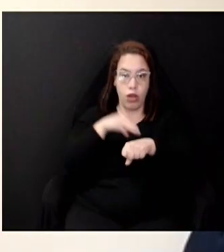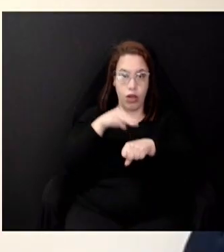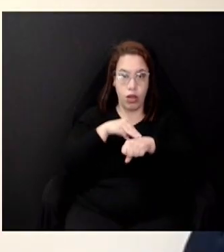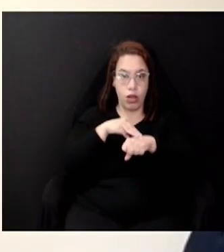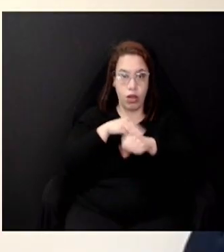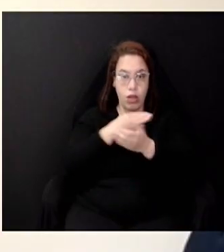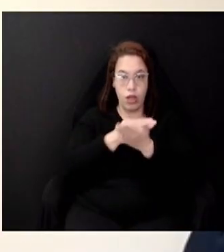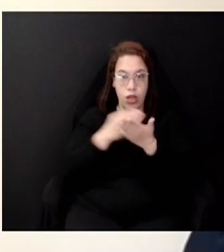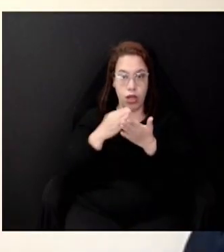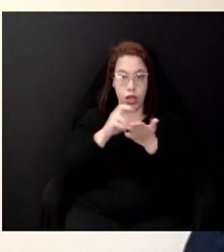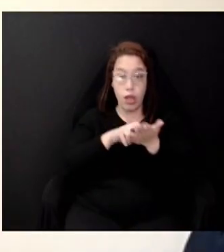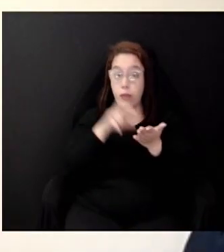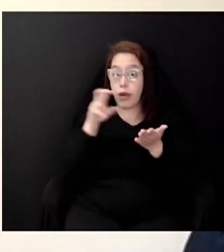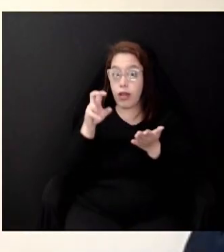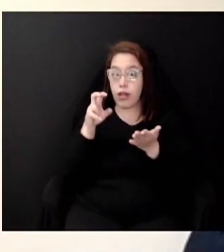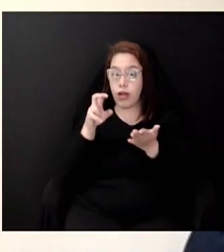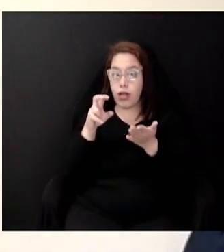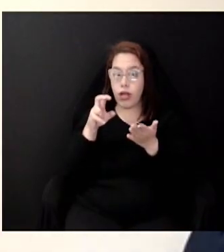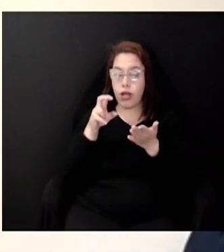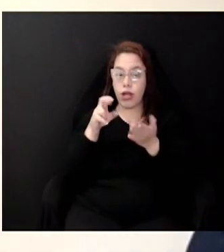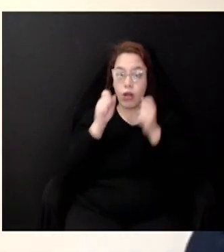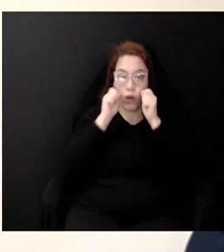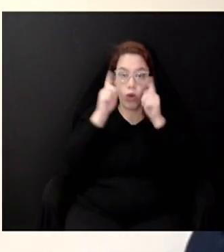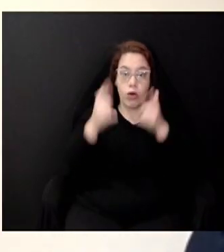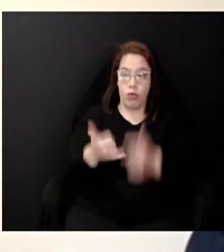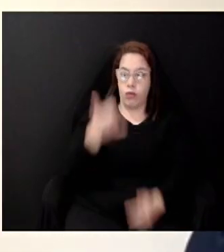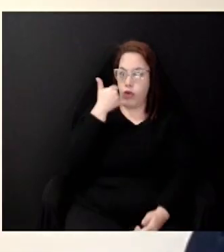manhã, né? Tem gente que acorda e pega o celular.